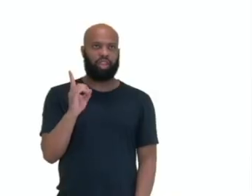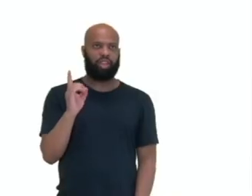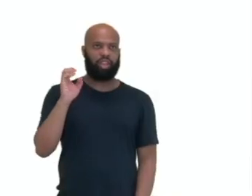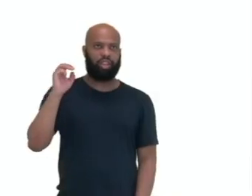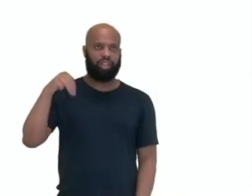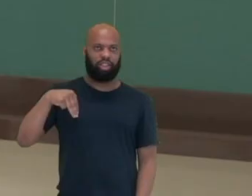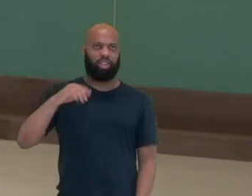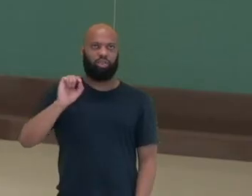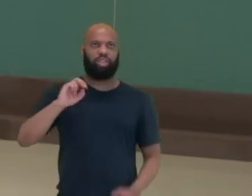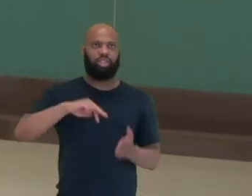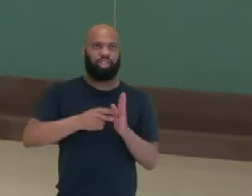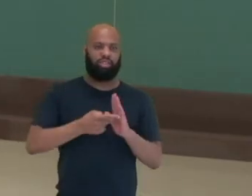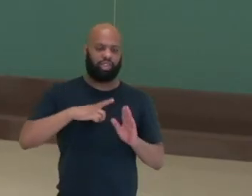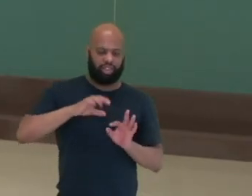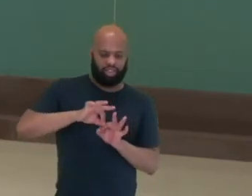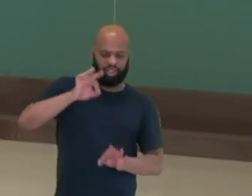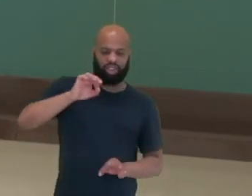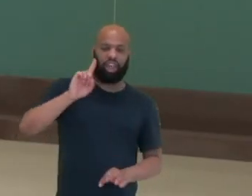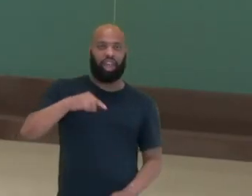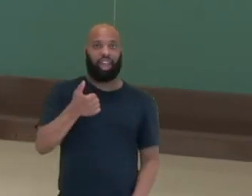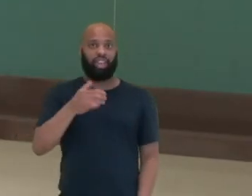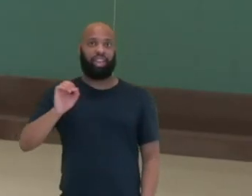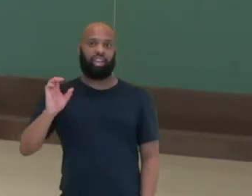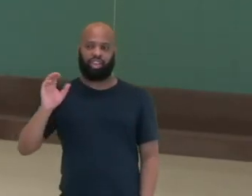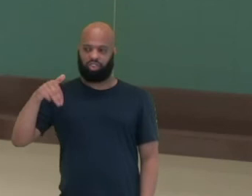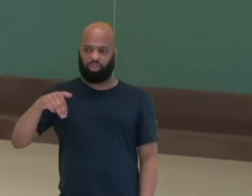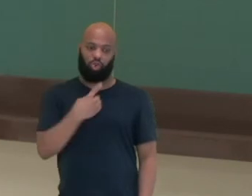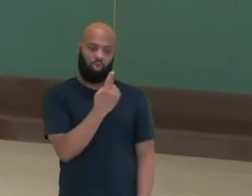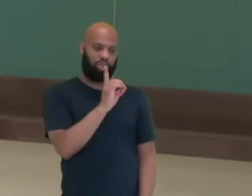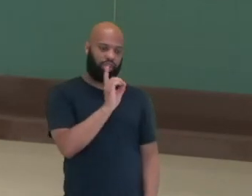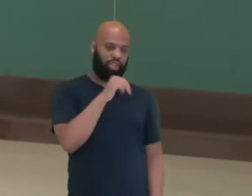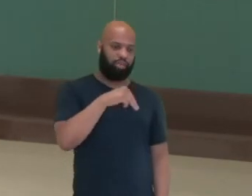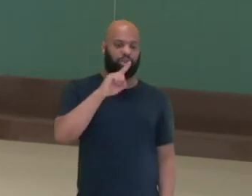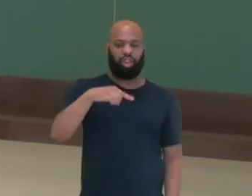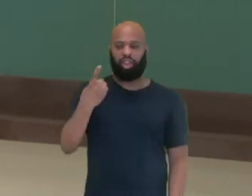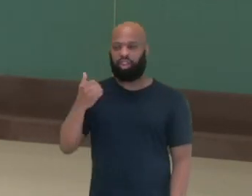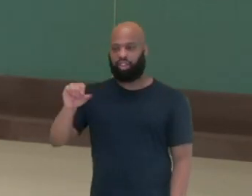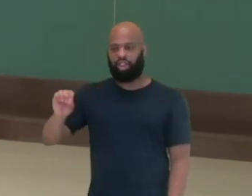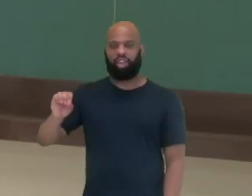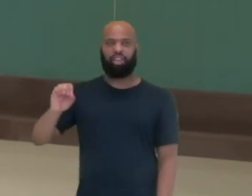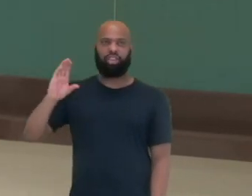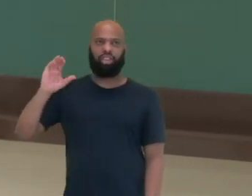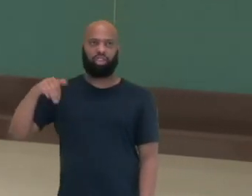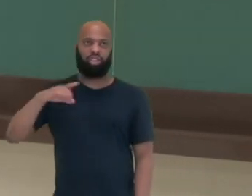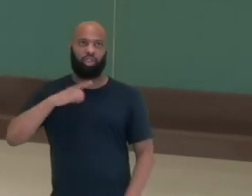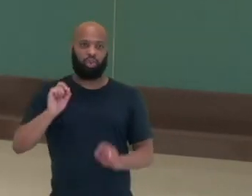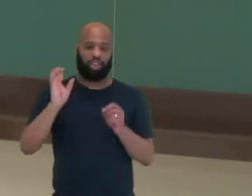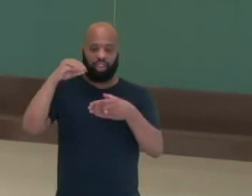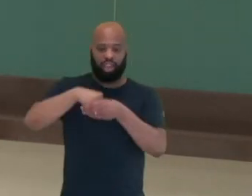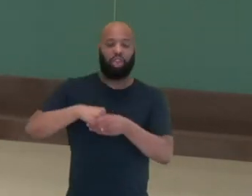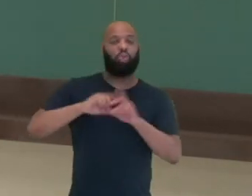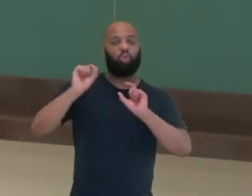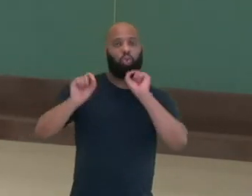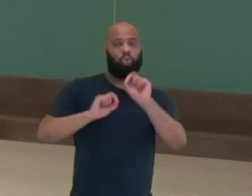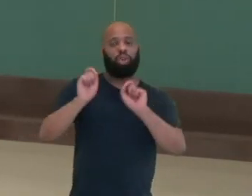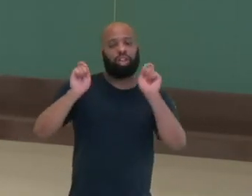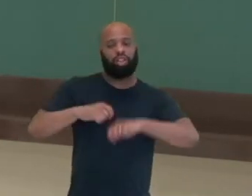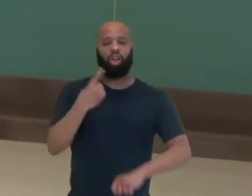né, arestas medindo ali 10 centímetros, cabe exatamente 1 litro? Isso mesmo, é uma experiência aí que dá para